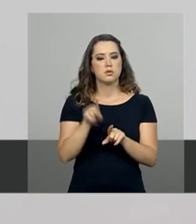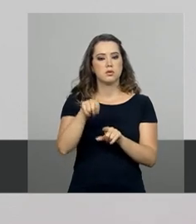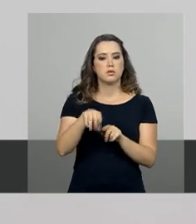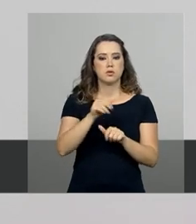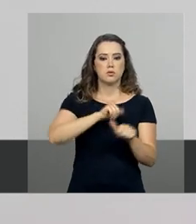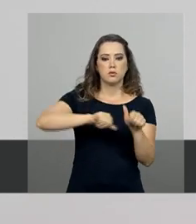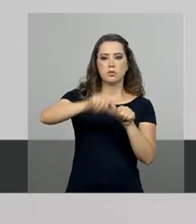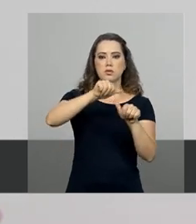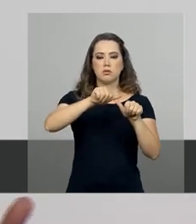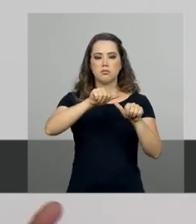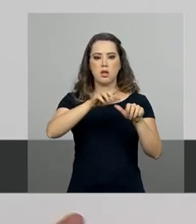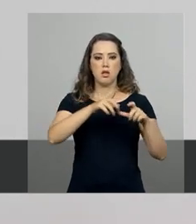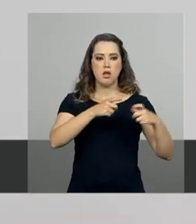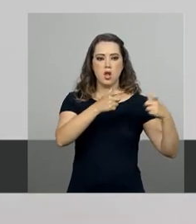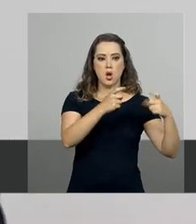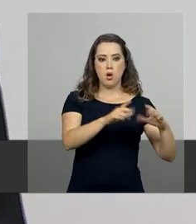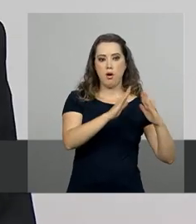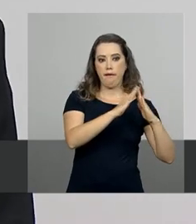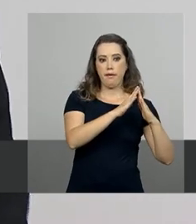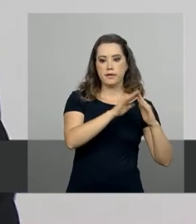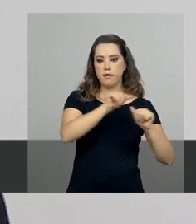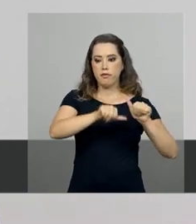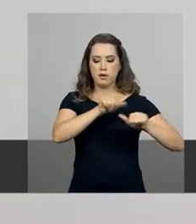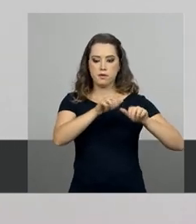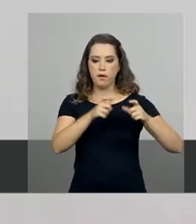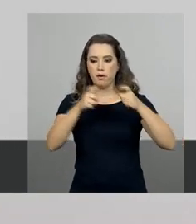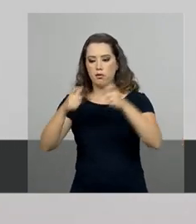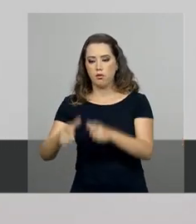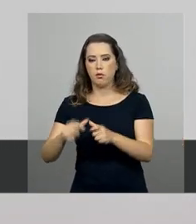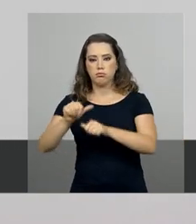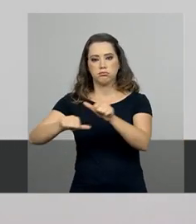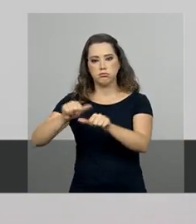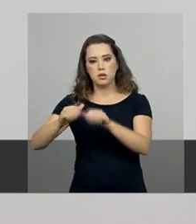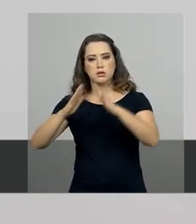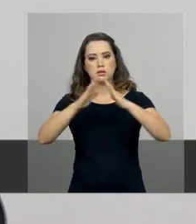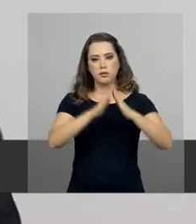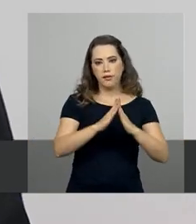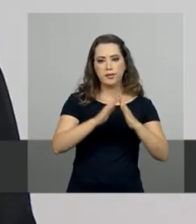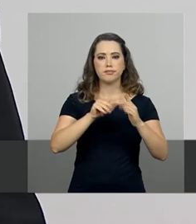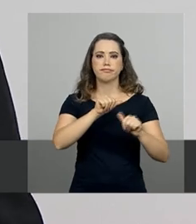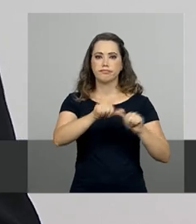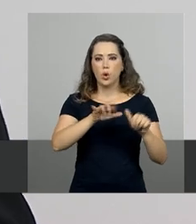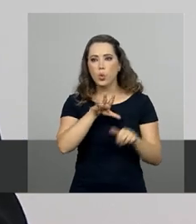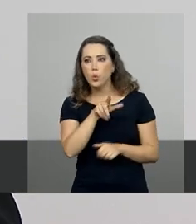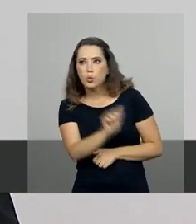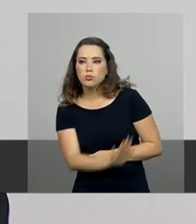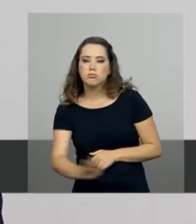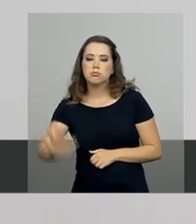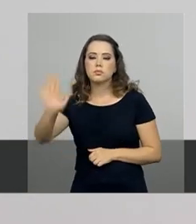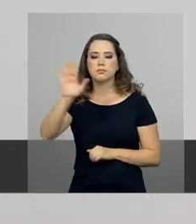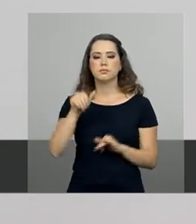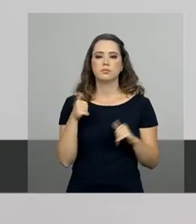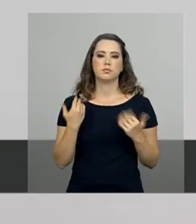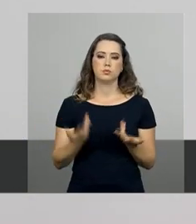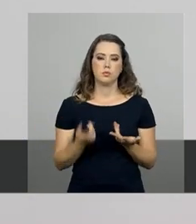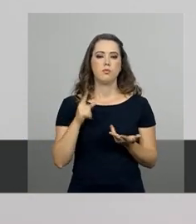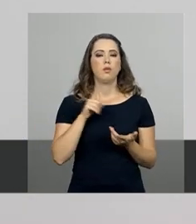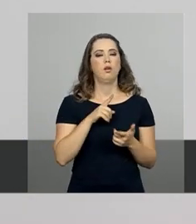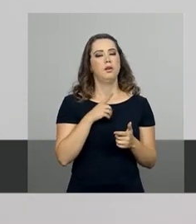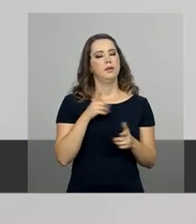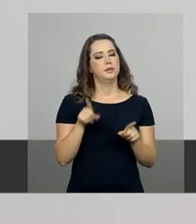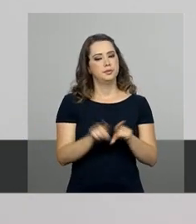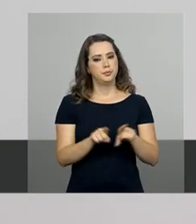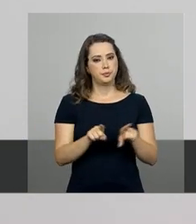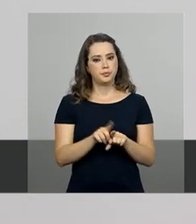transferências com mudanças e nestas questões relativas